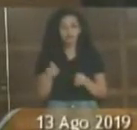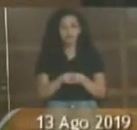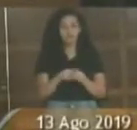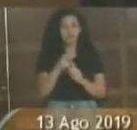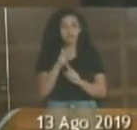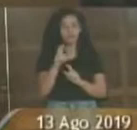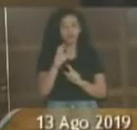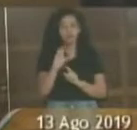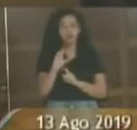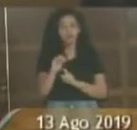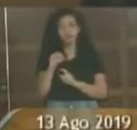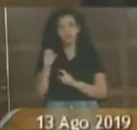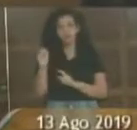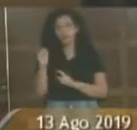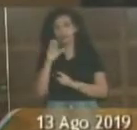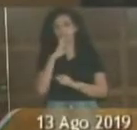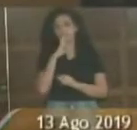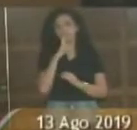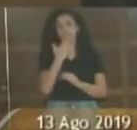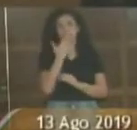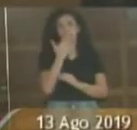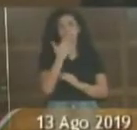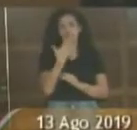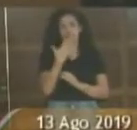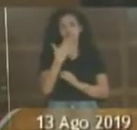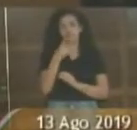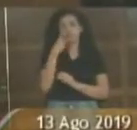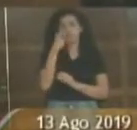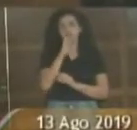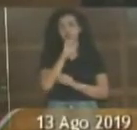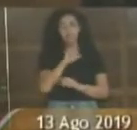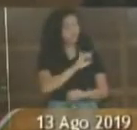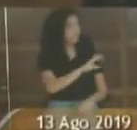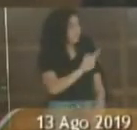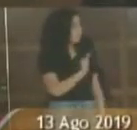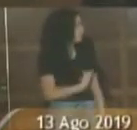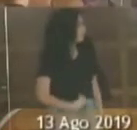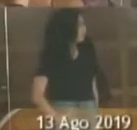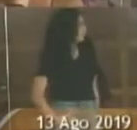resposta aos requerimentos e indicações do vereador Zé Augusto. São essas matérias, senhor presidente.